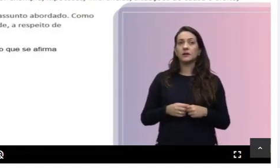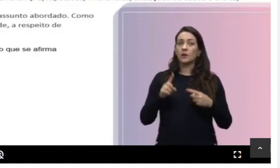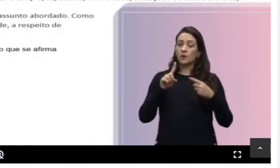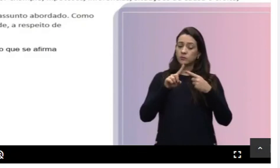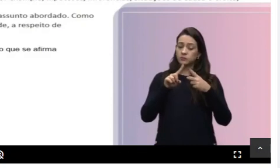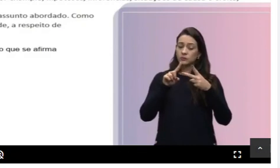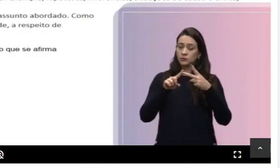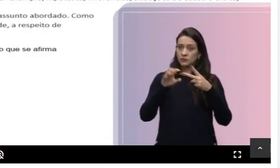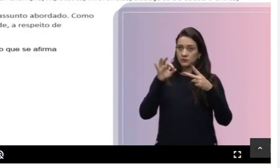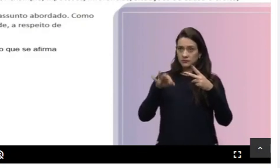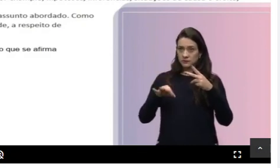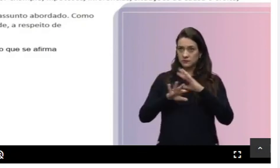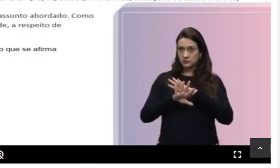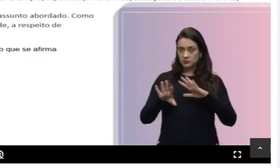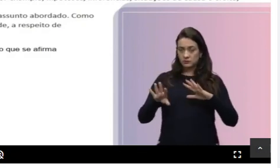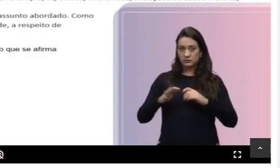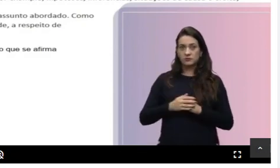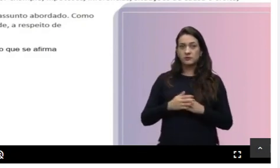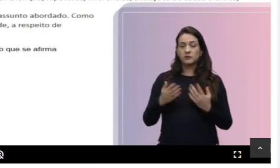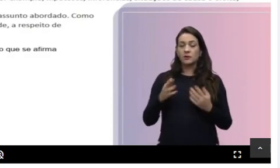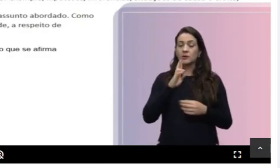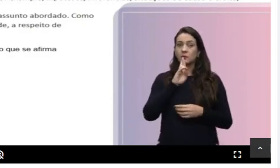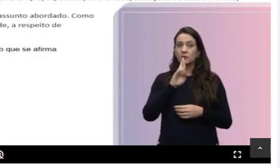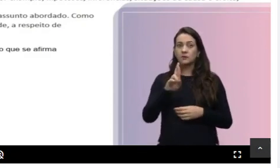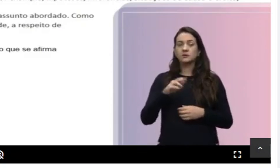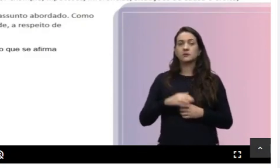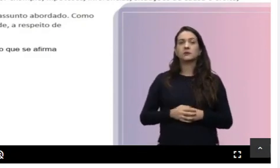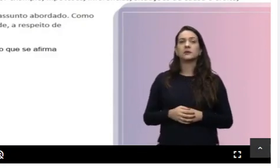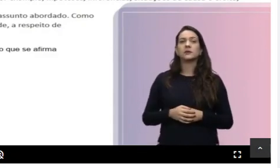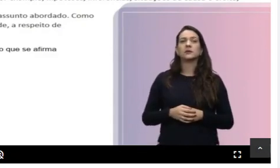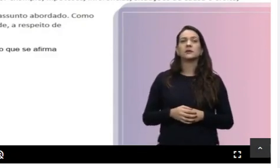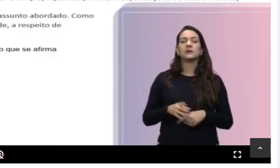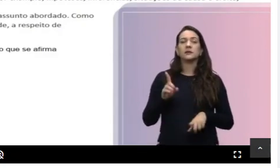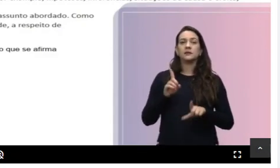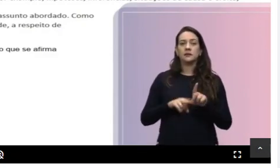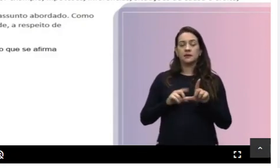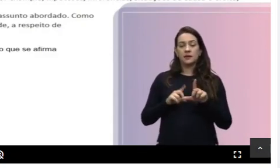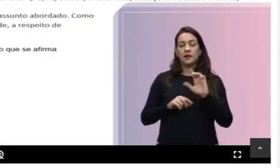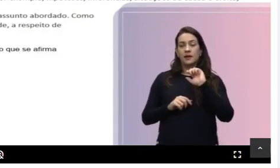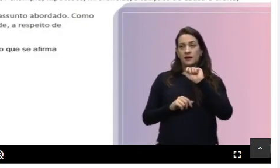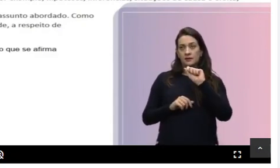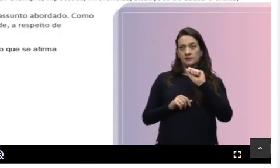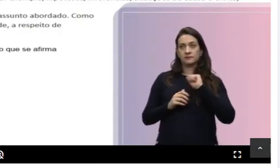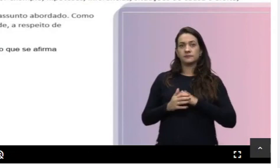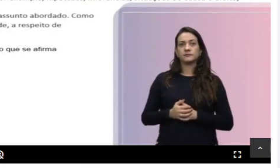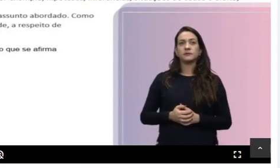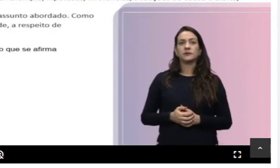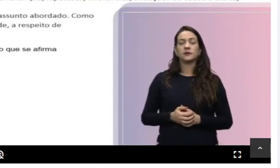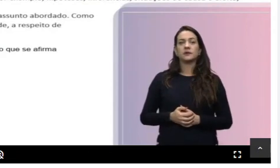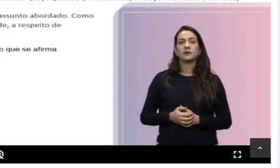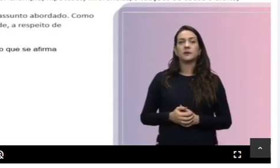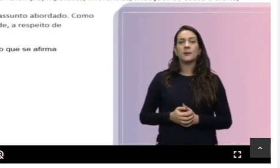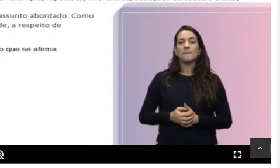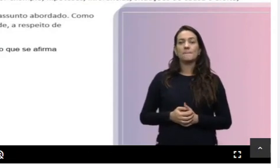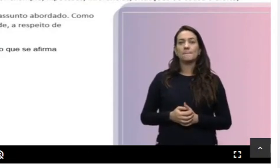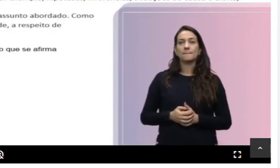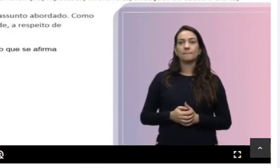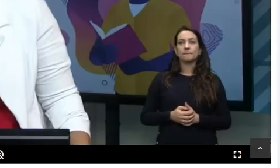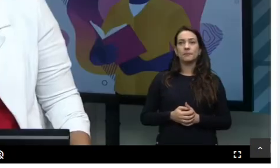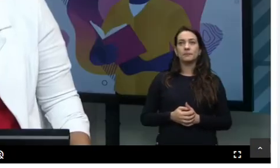2 estão corretas. Dessa forma, a alternativa correta seria a alternativa A.